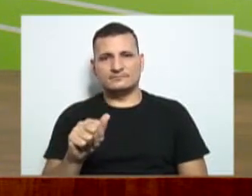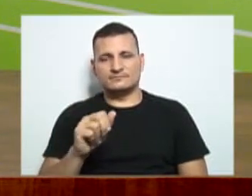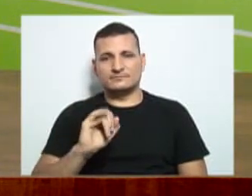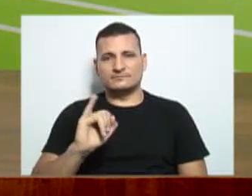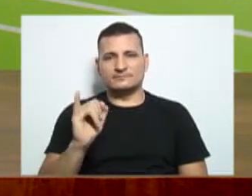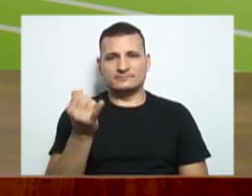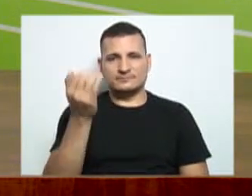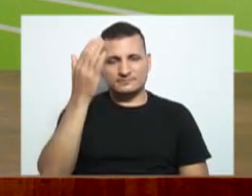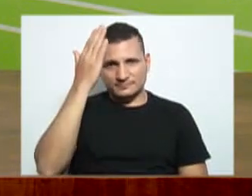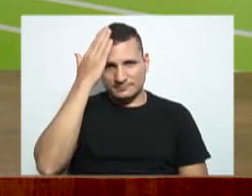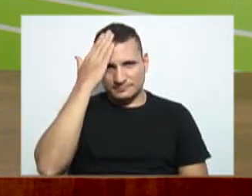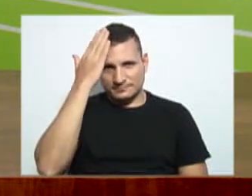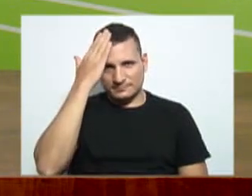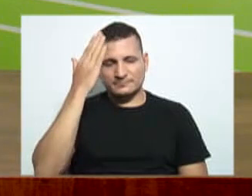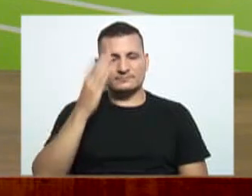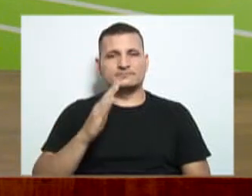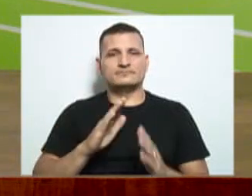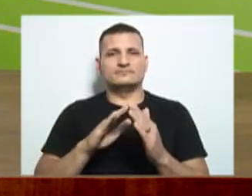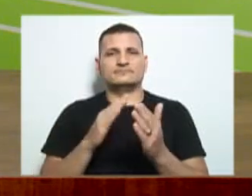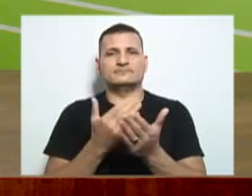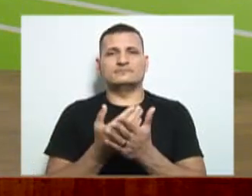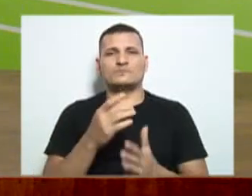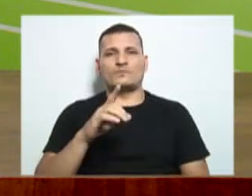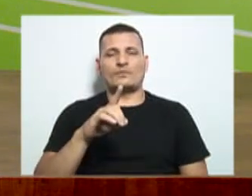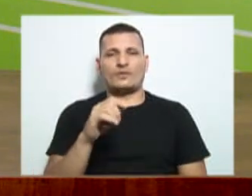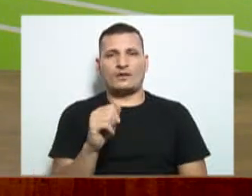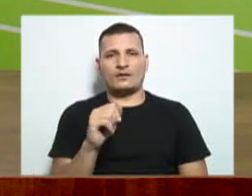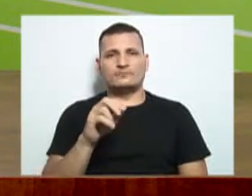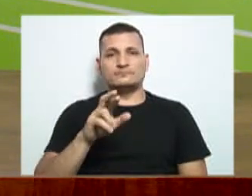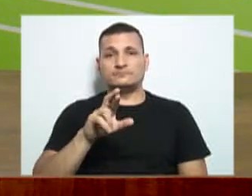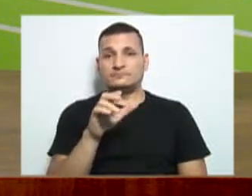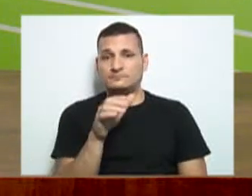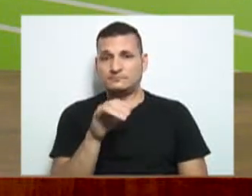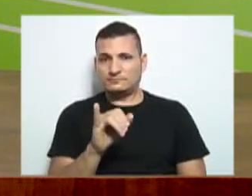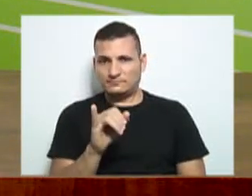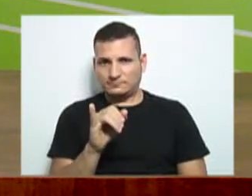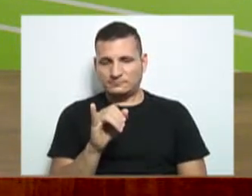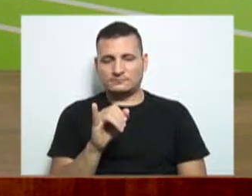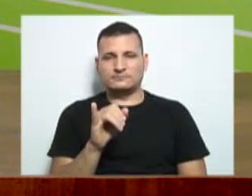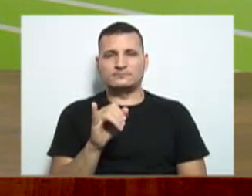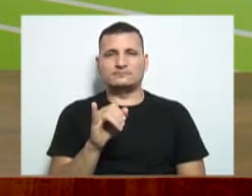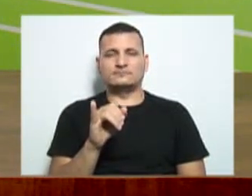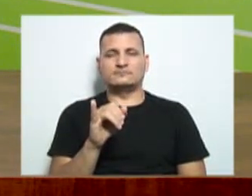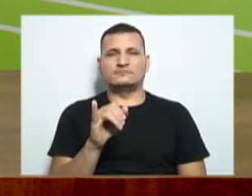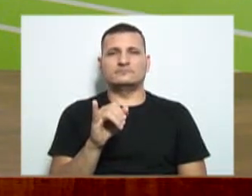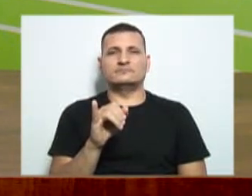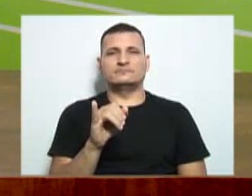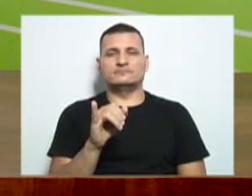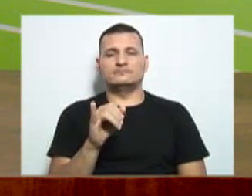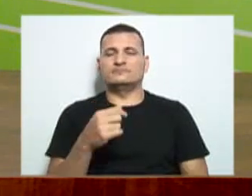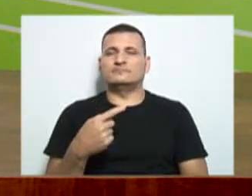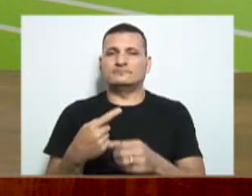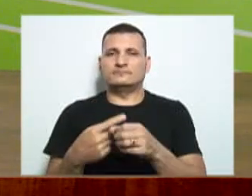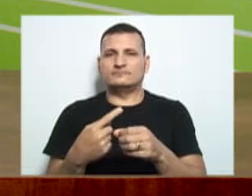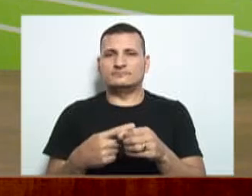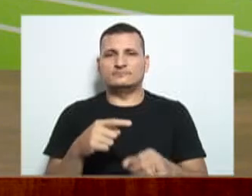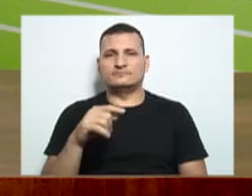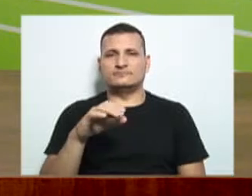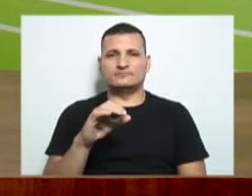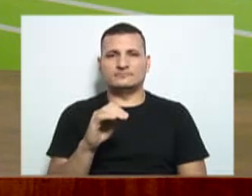da Escola Darcy da Silveira, do quilômetro 58 de Costa